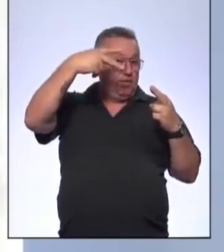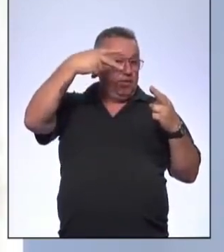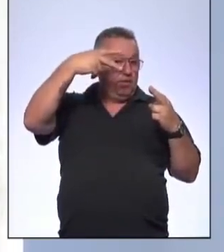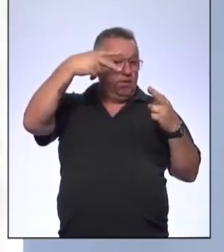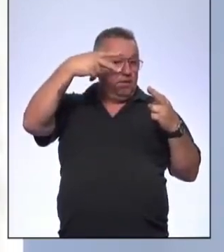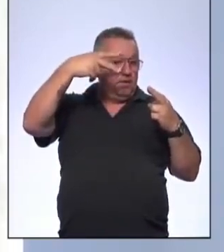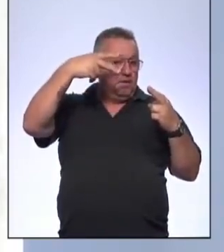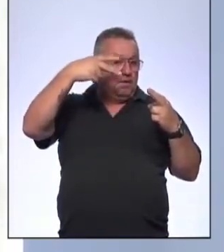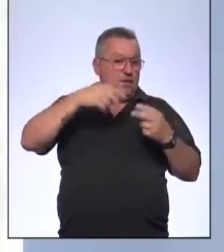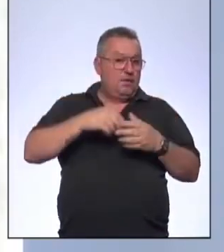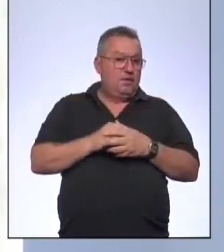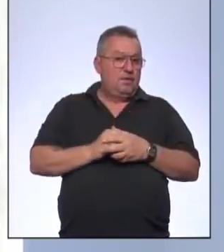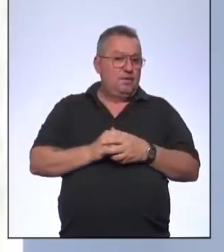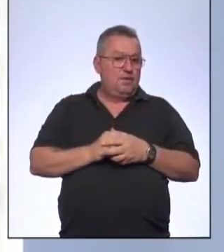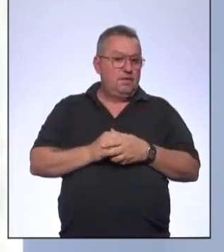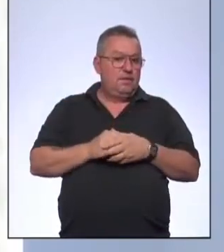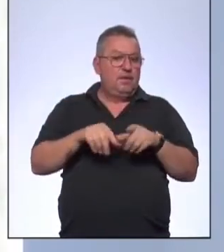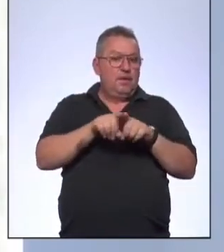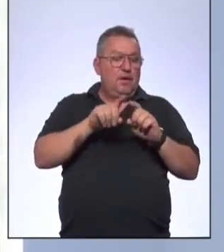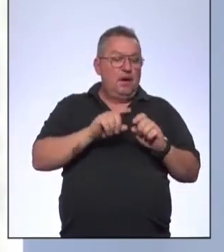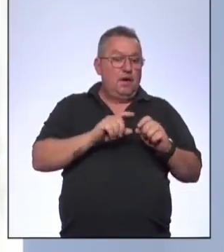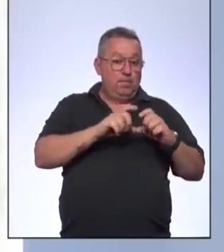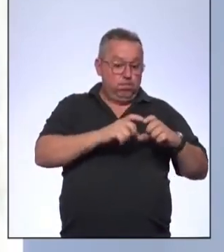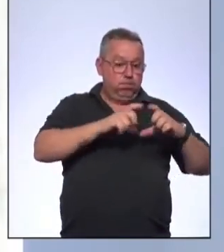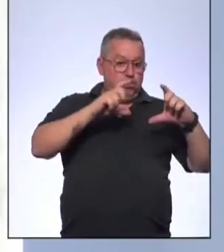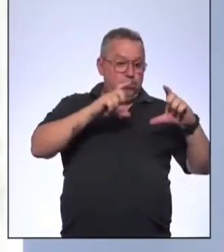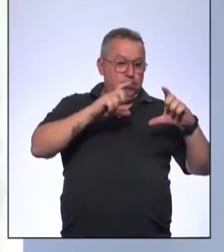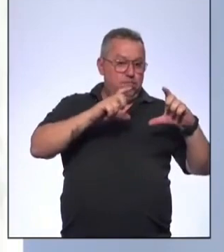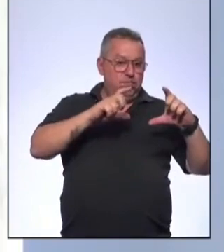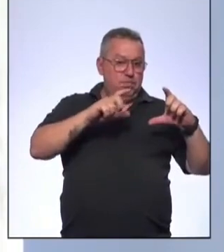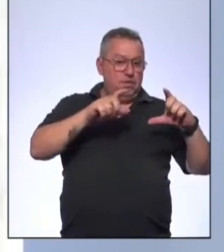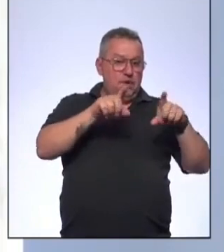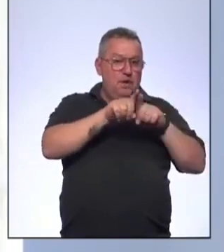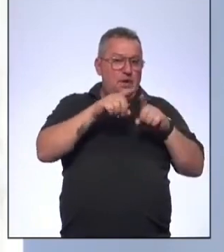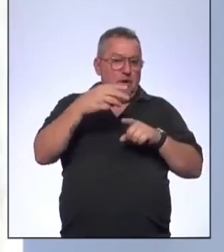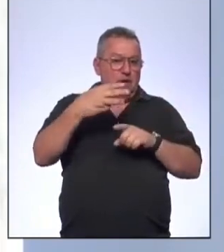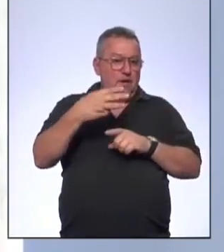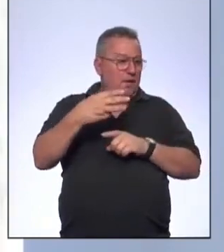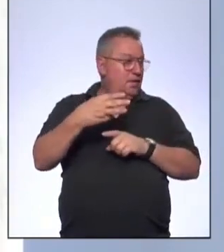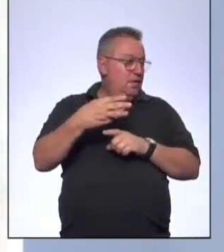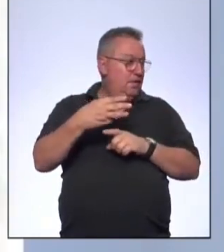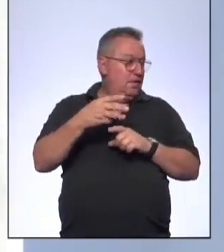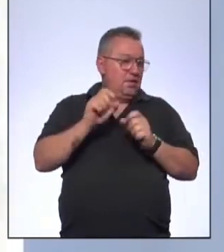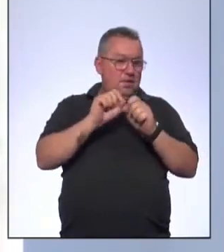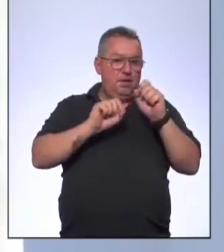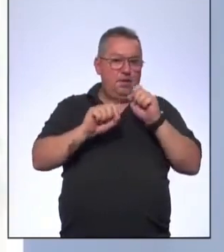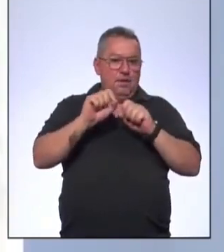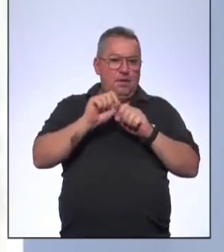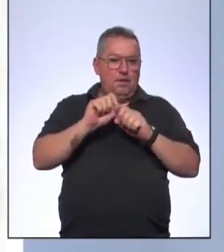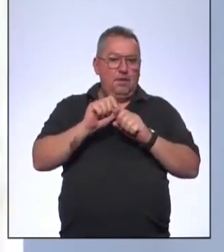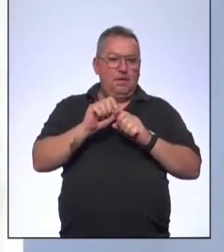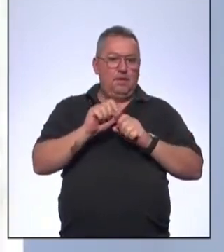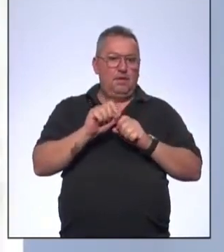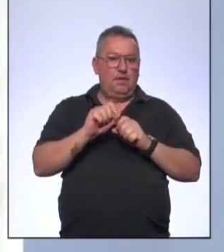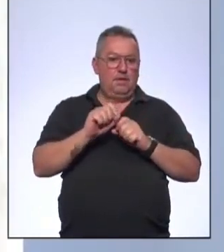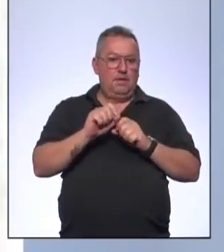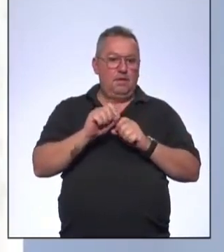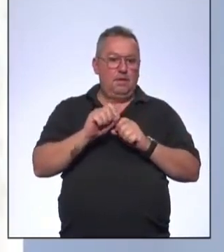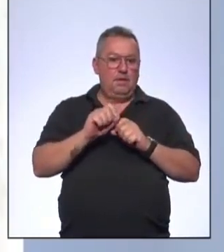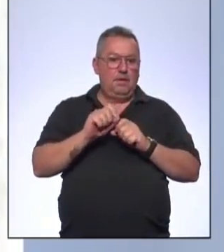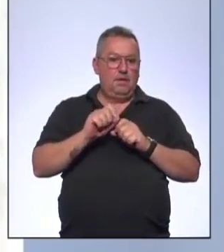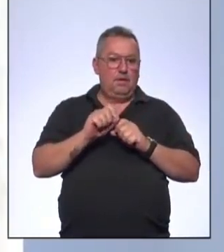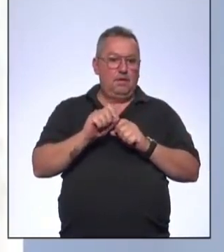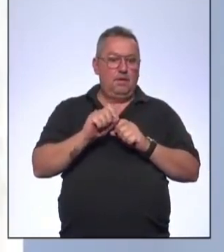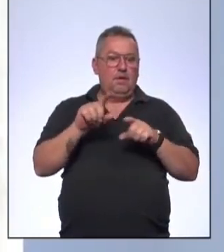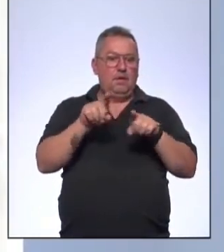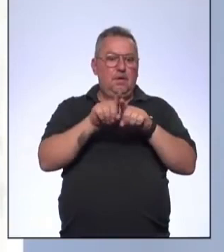Então, R maiúsculo. Então, a área do maior, né, ó, 3, que é o valor de π, eu não estou usando 3,14, porque